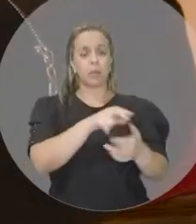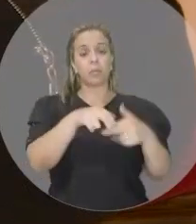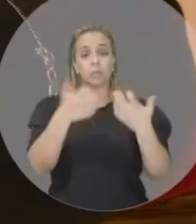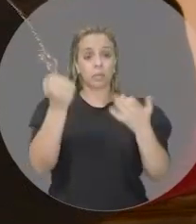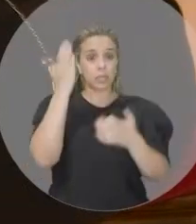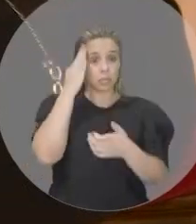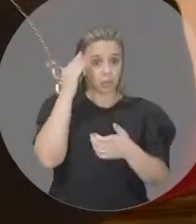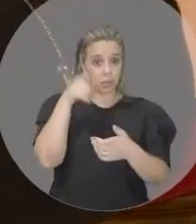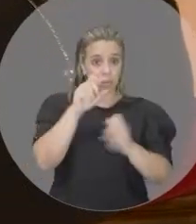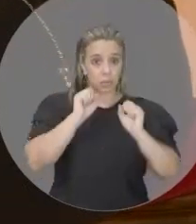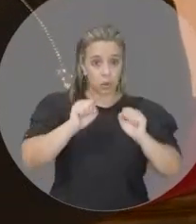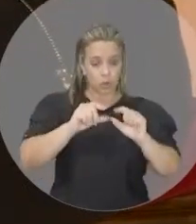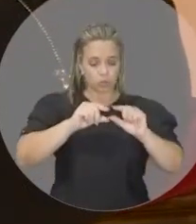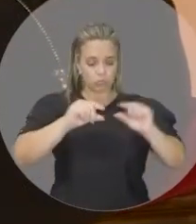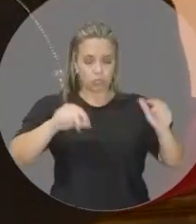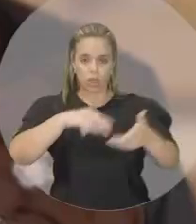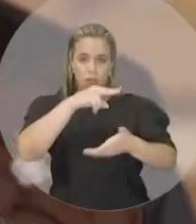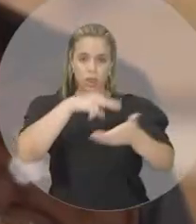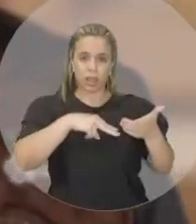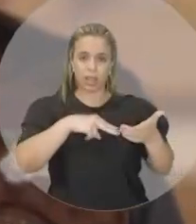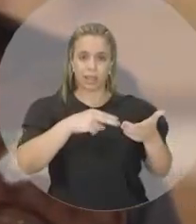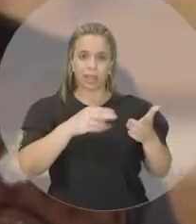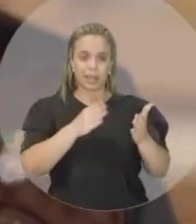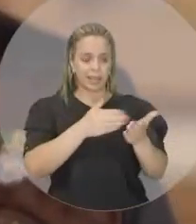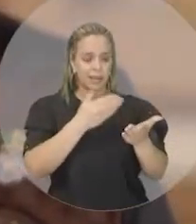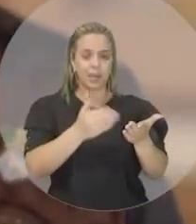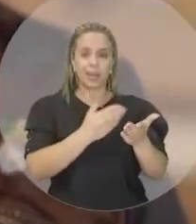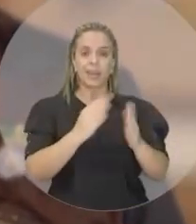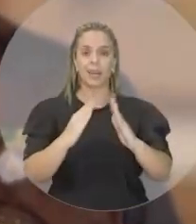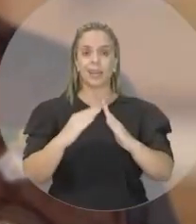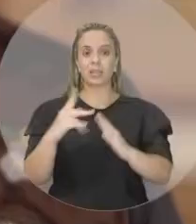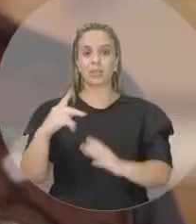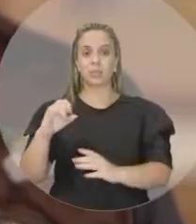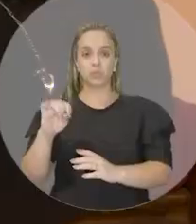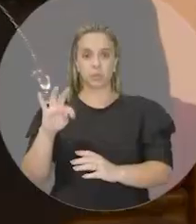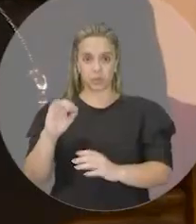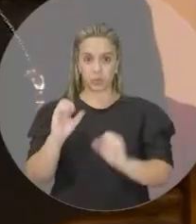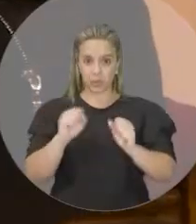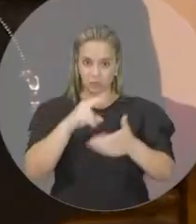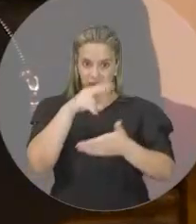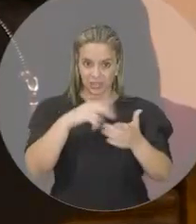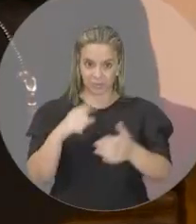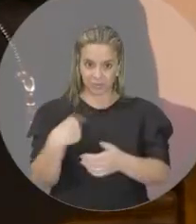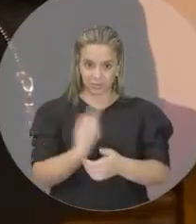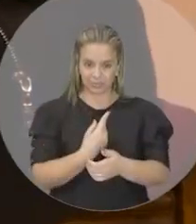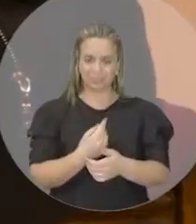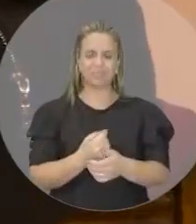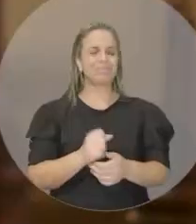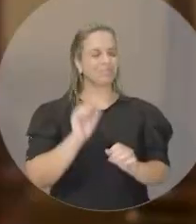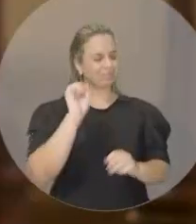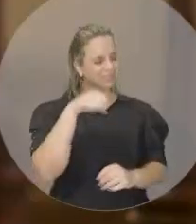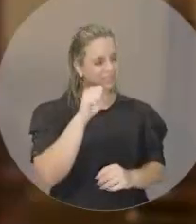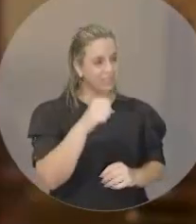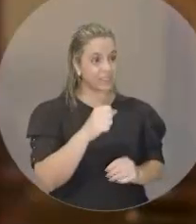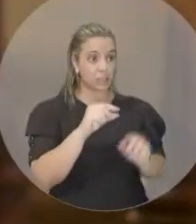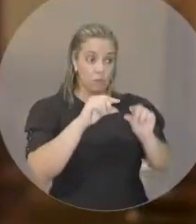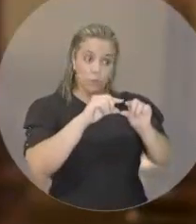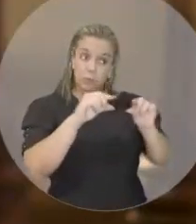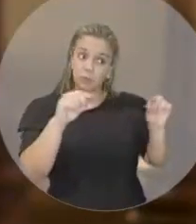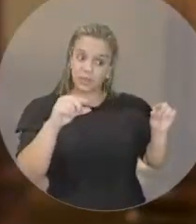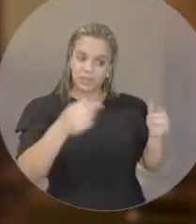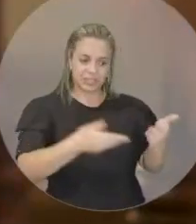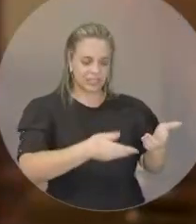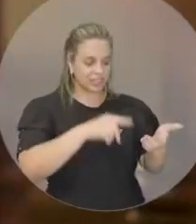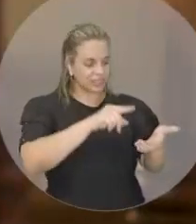se você pode ler um trechinho de um conto seu, do livro A Casa do Posto, pra gente. Com certeza, eu vou pegar um